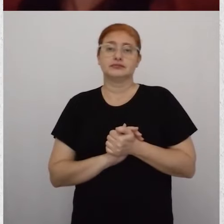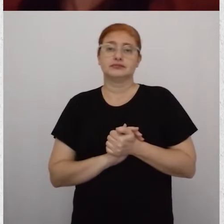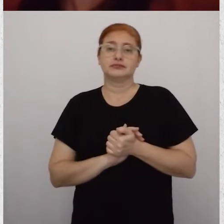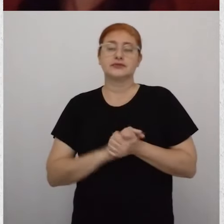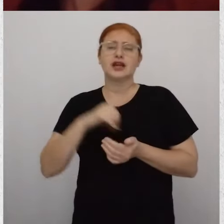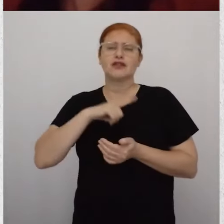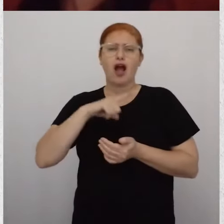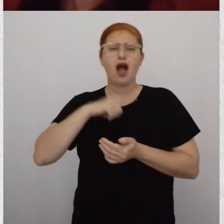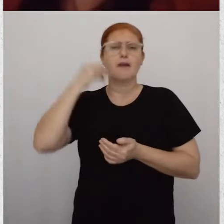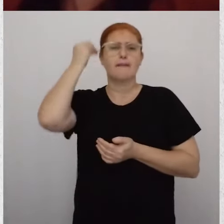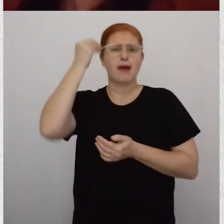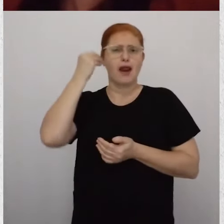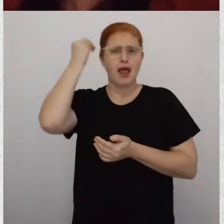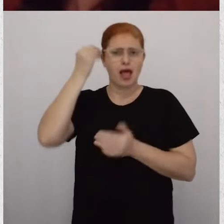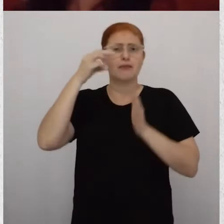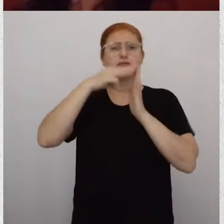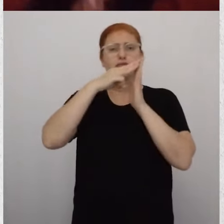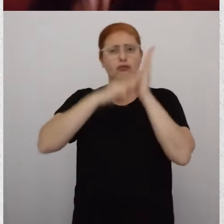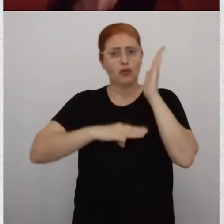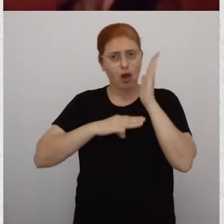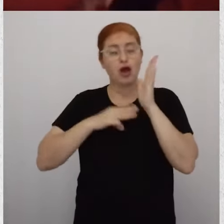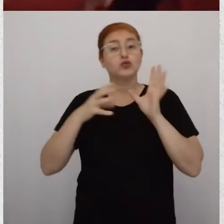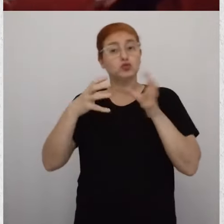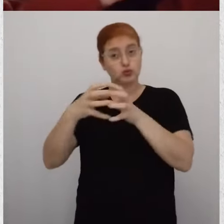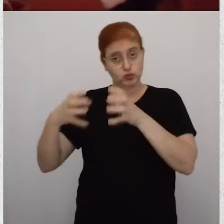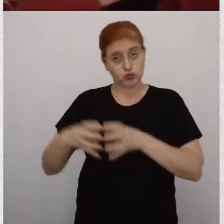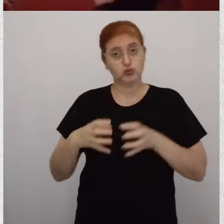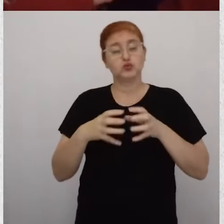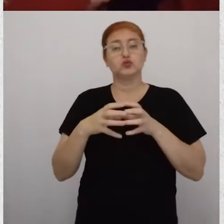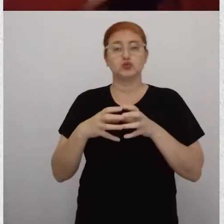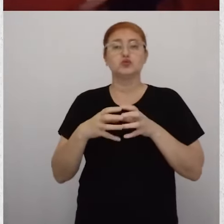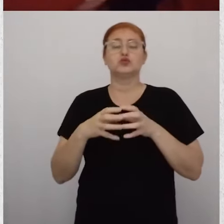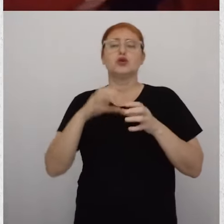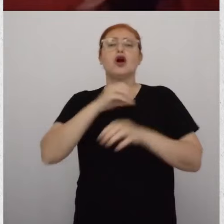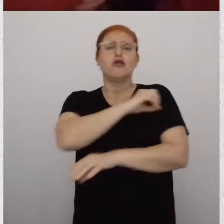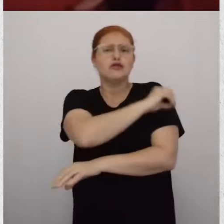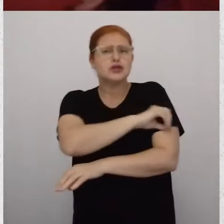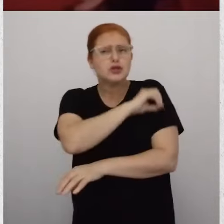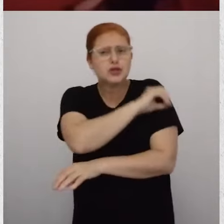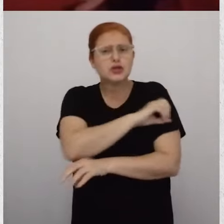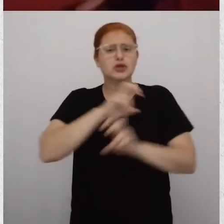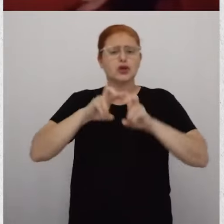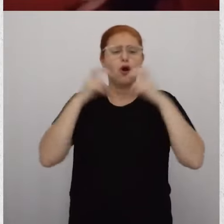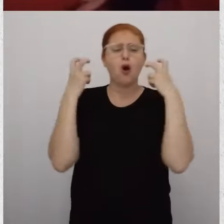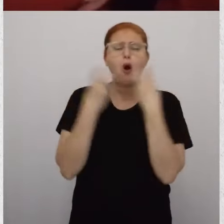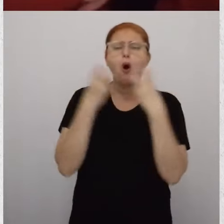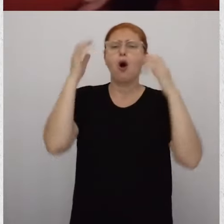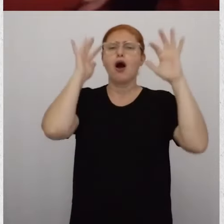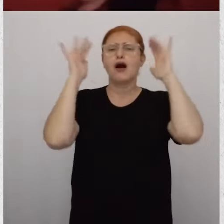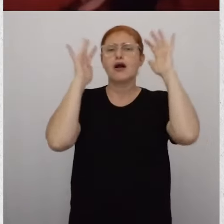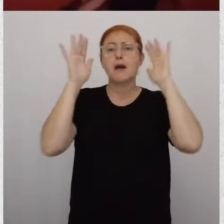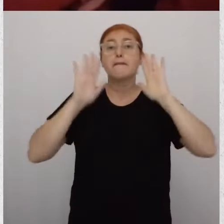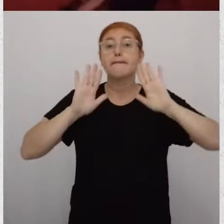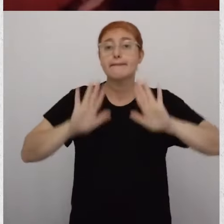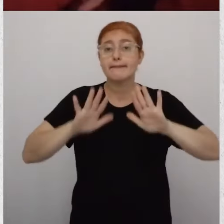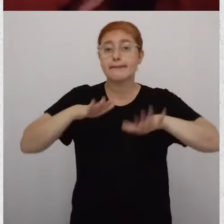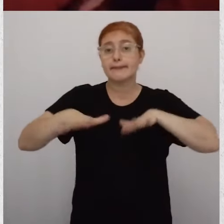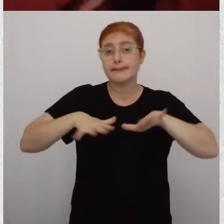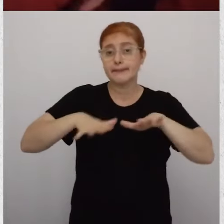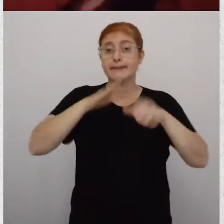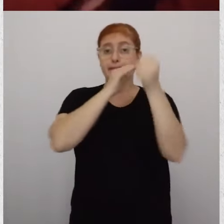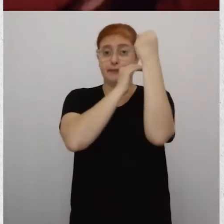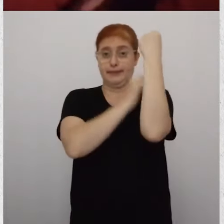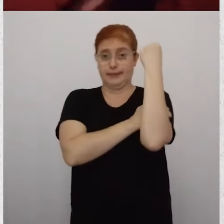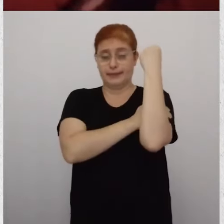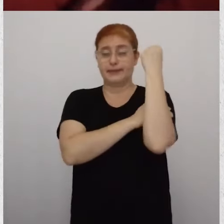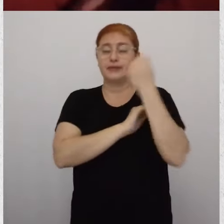têm experiências metodológicas coletivas, né? Oficinas, rodas de autorreflexão, mas o movimento